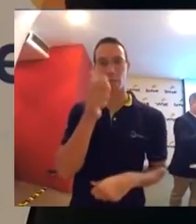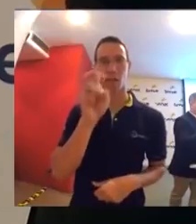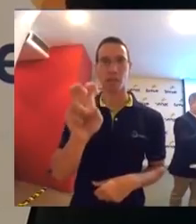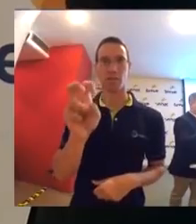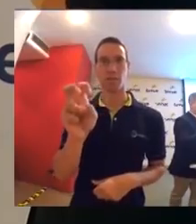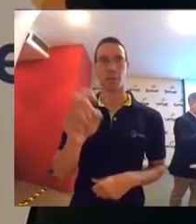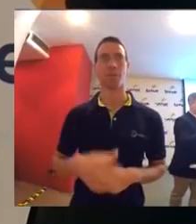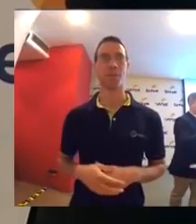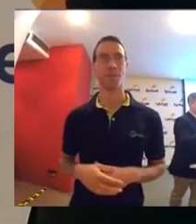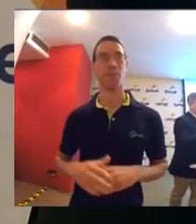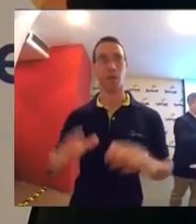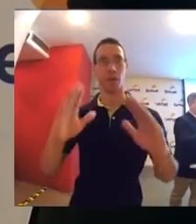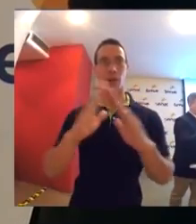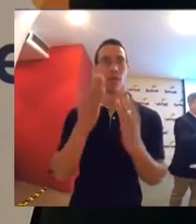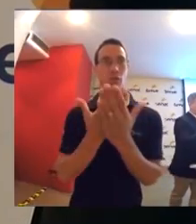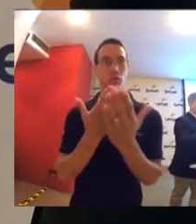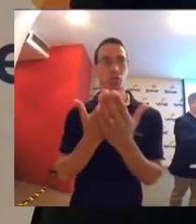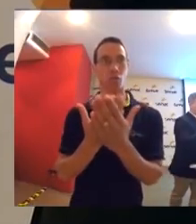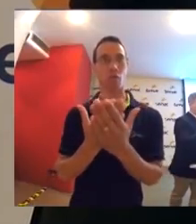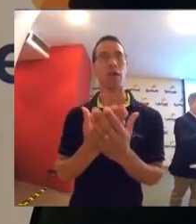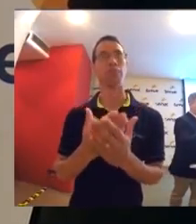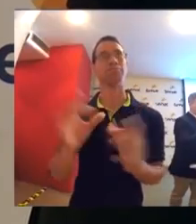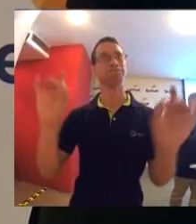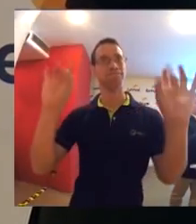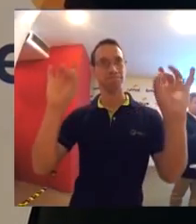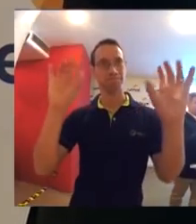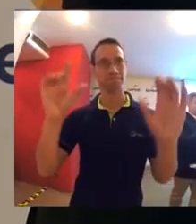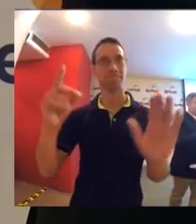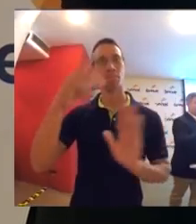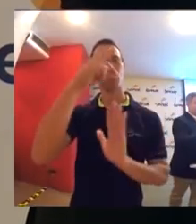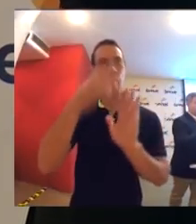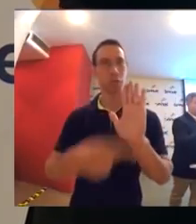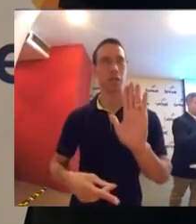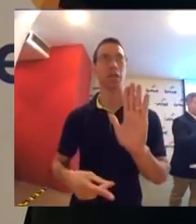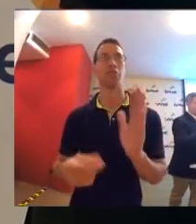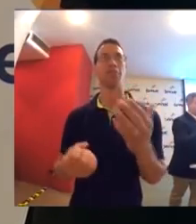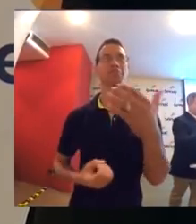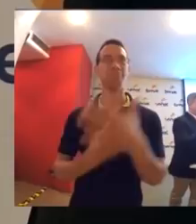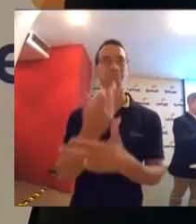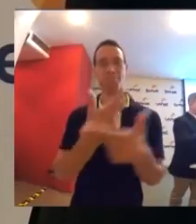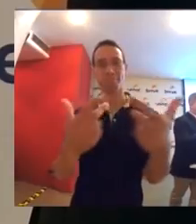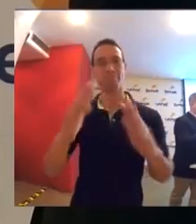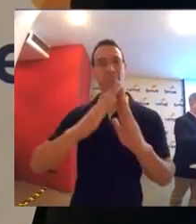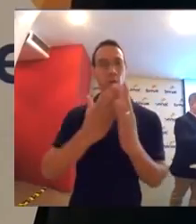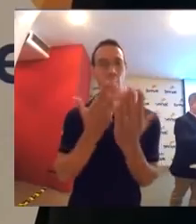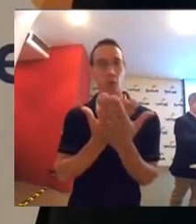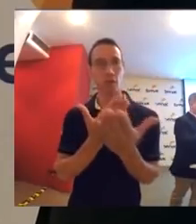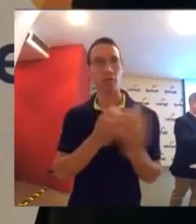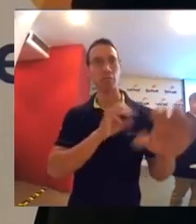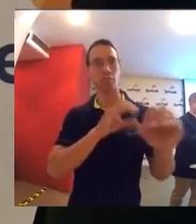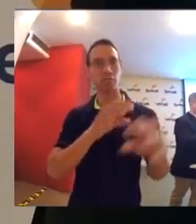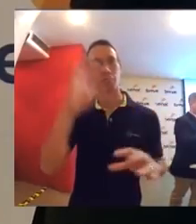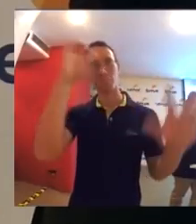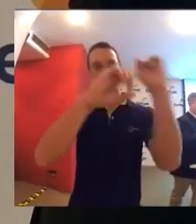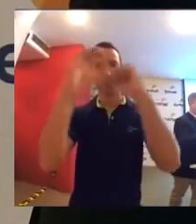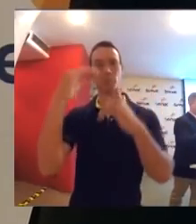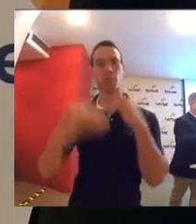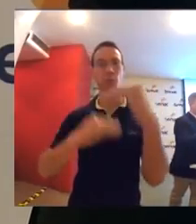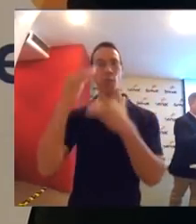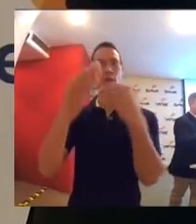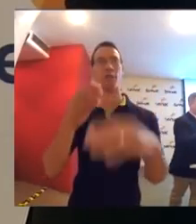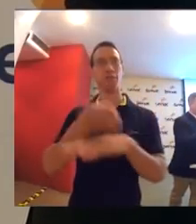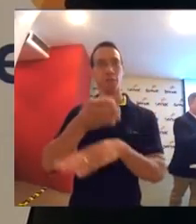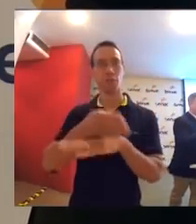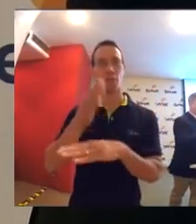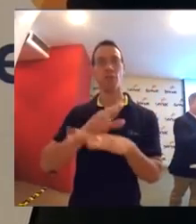essa escola é uma escola que é referência de projeto, de forma de educação e de aprendizagem e de envolvimento com a